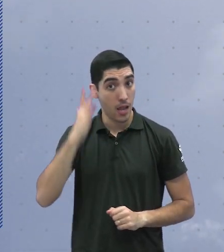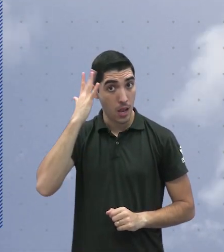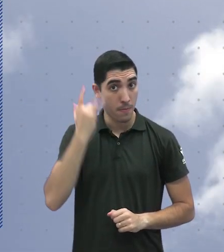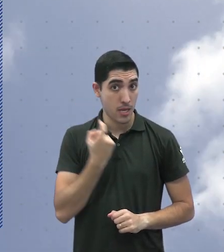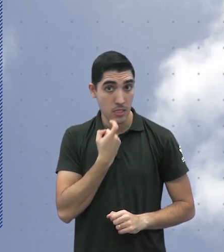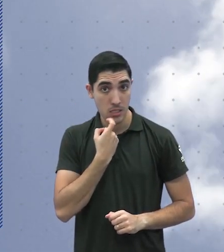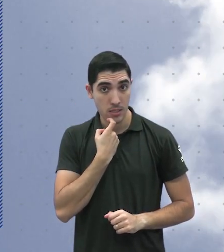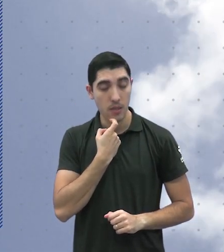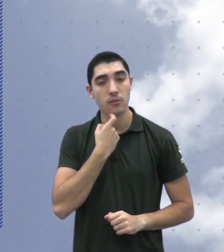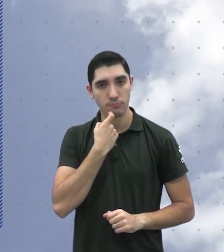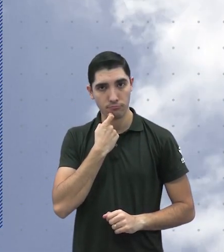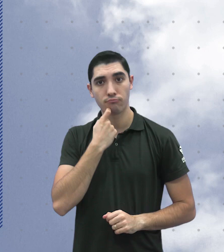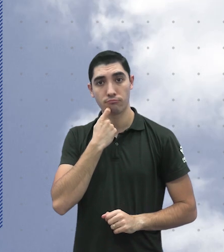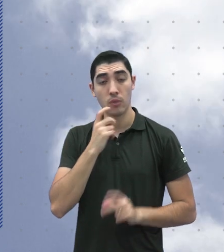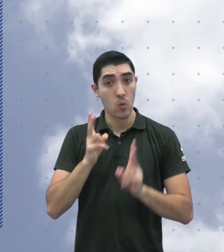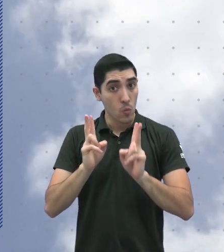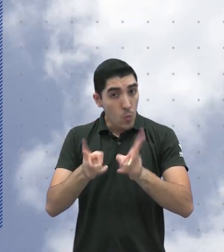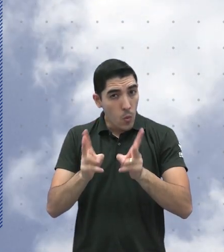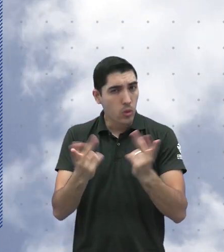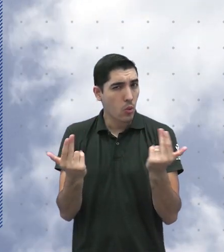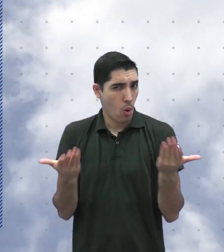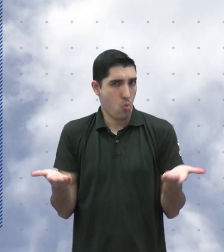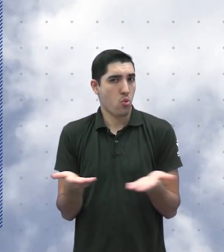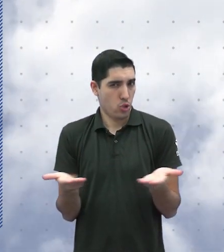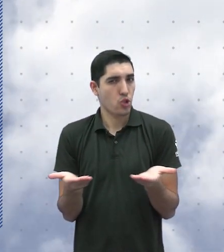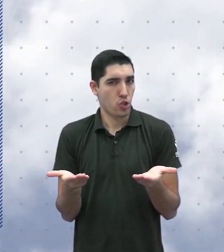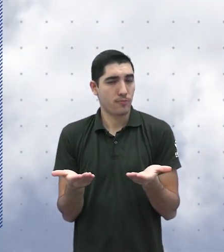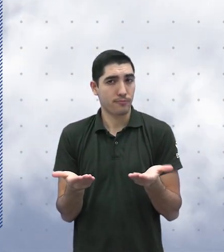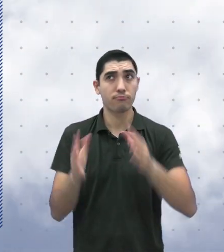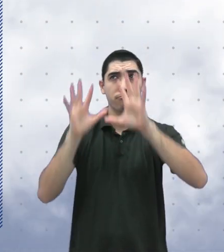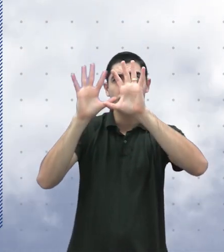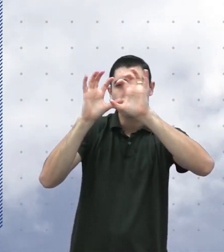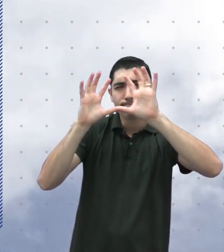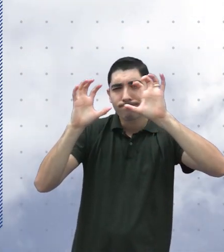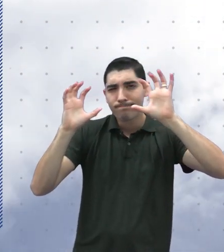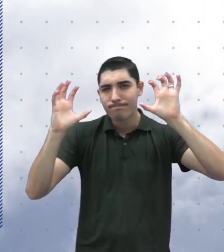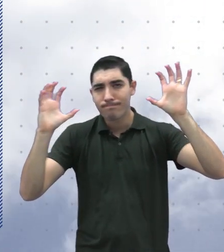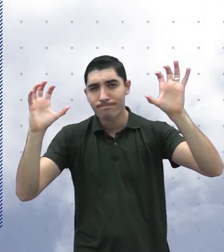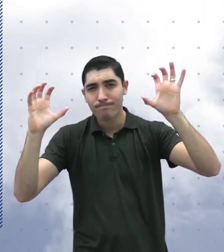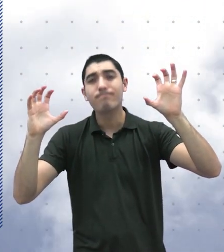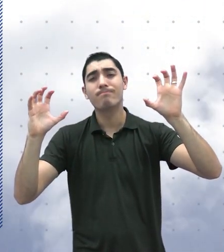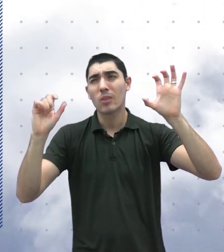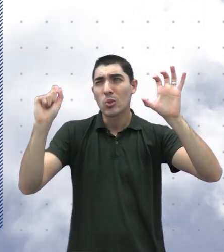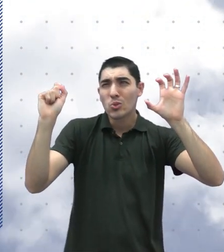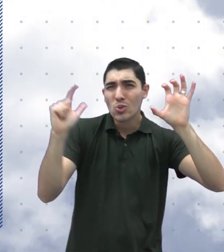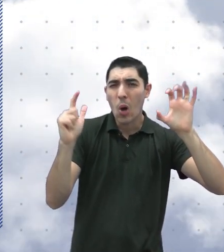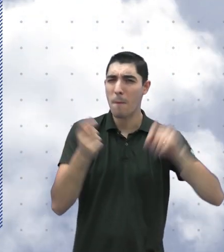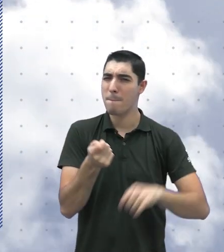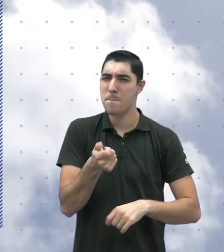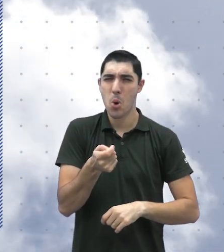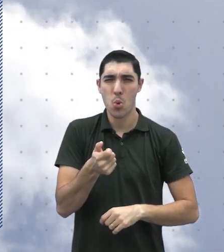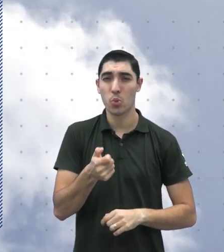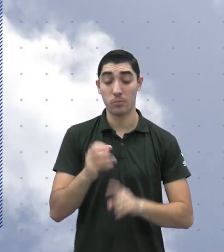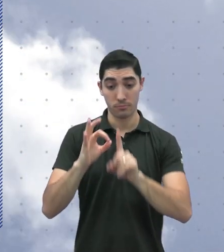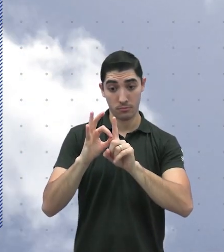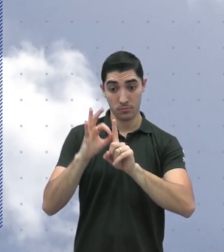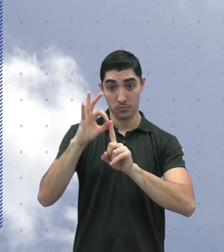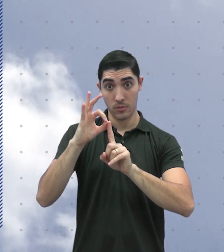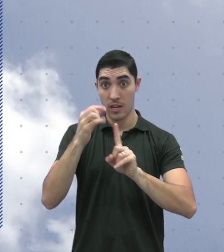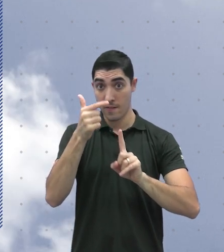9. Amanhã, sexta-feira, o tempo segue parecido com hoje. O céu segue nublado e com poucas aberturas de sol.